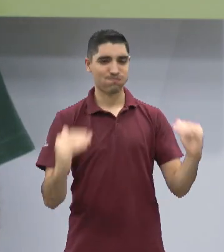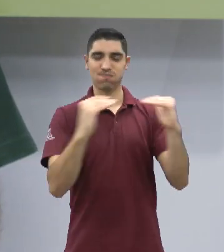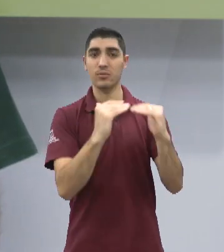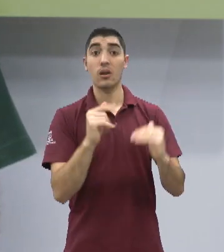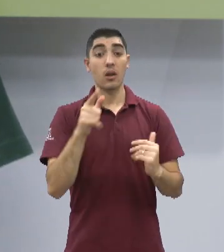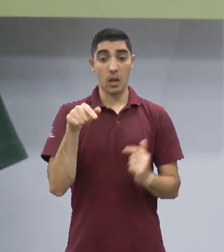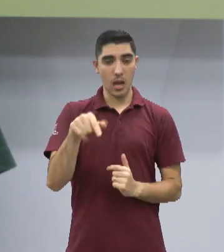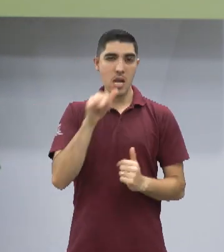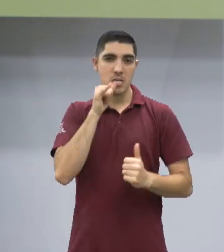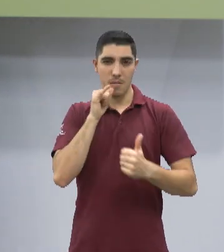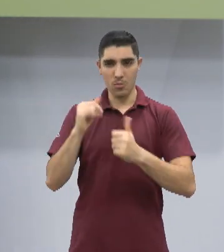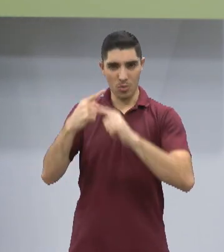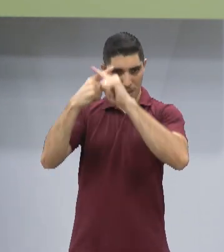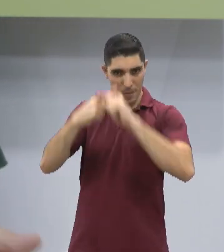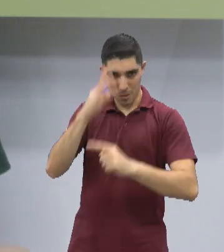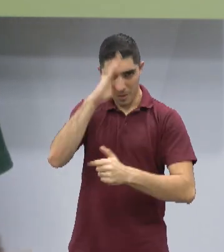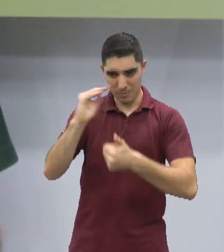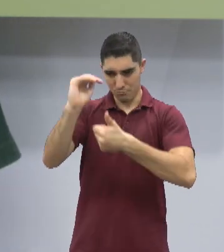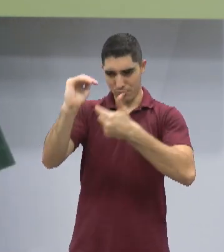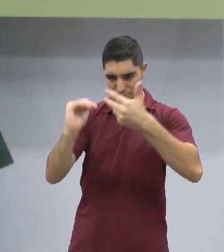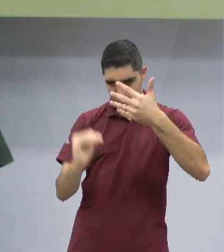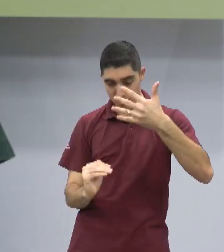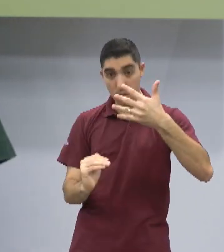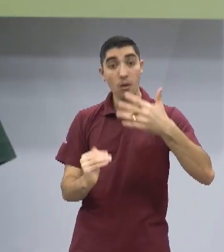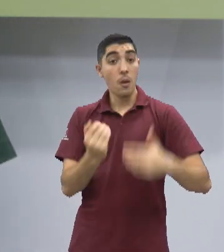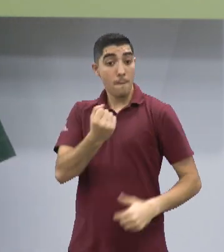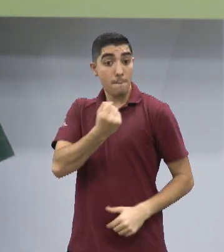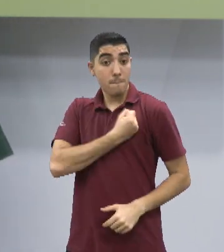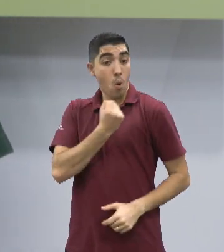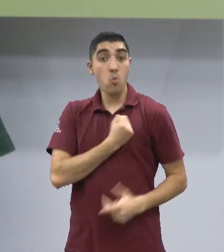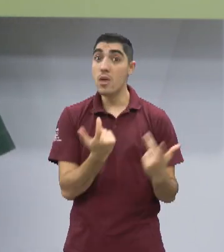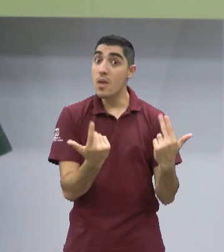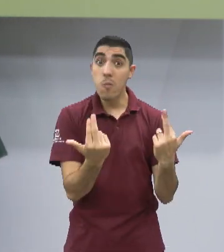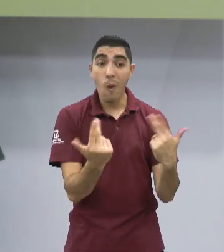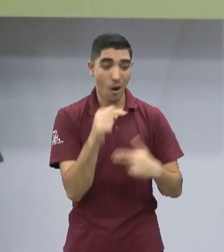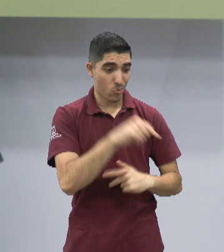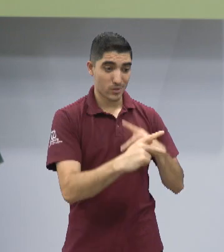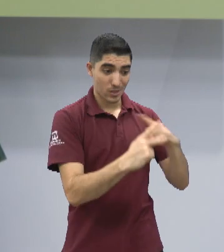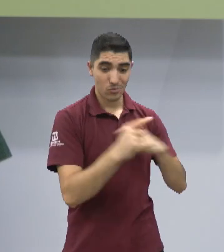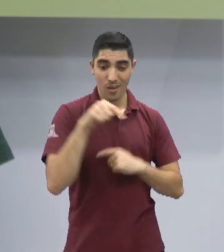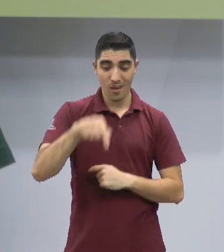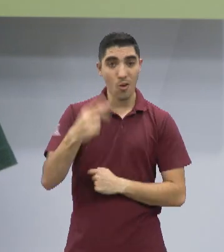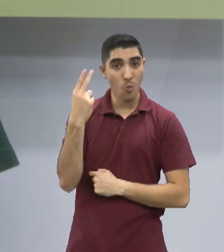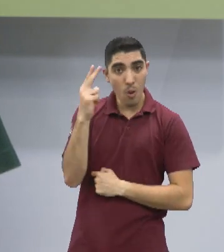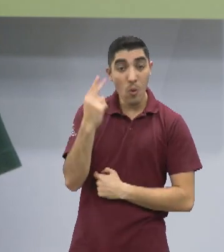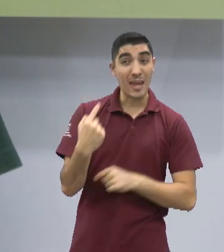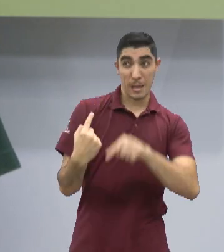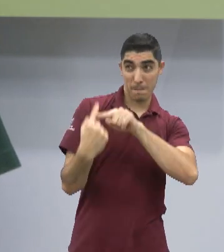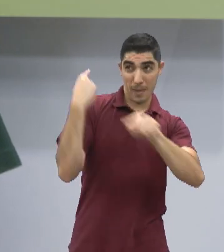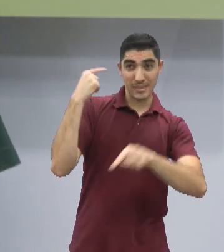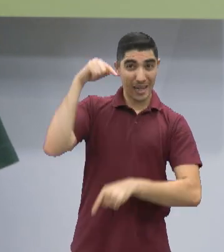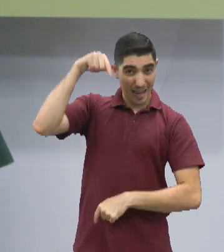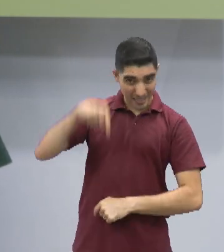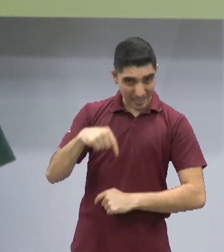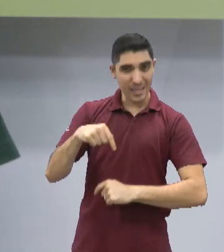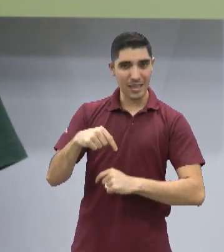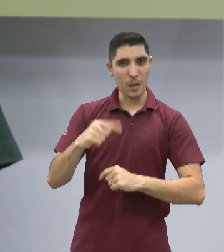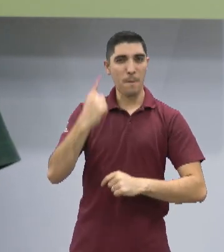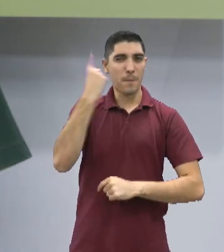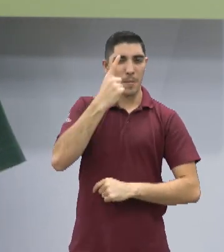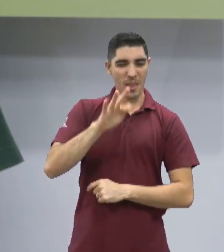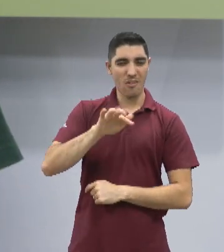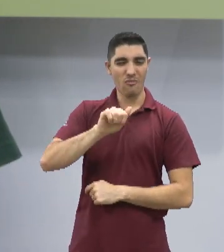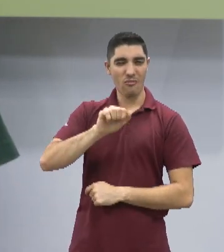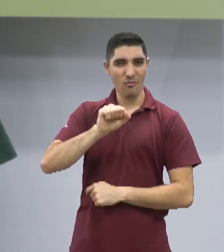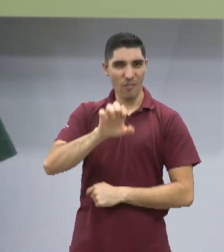na fase de classificação. Aqui, na primeira fase, em São José, empataram em 2-2, então... foi um jogo, a gente já